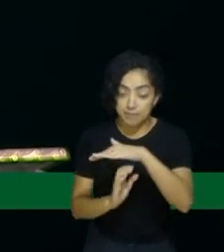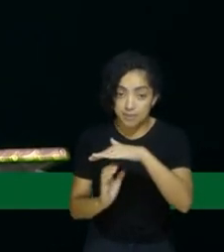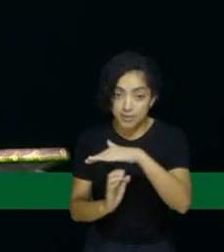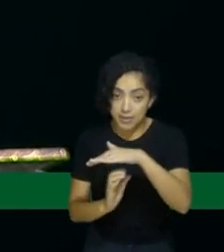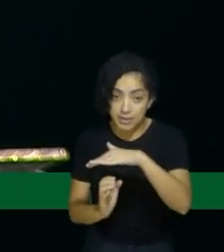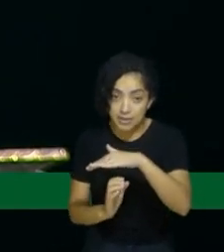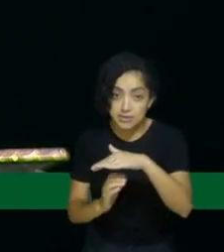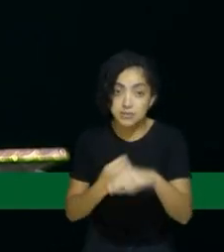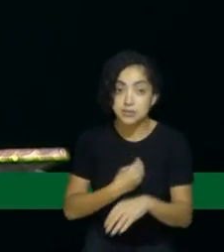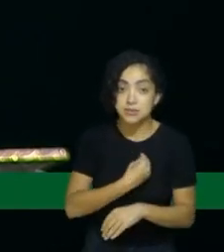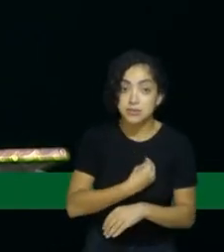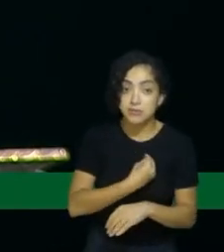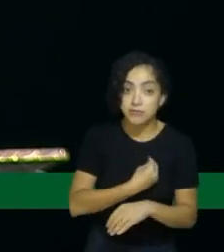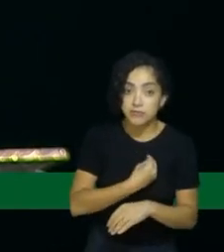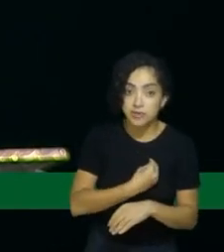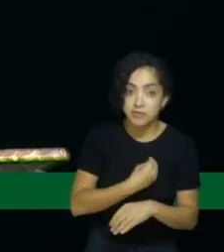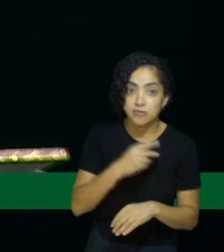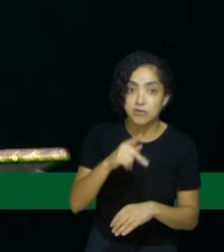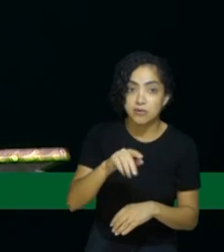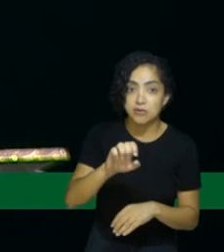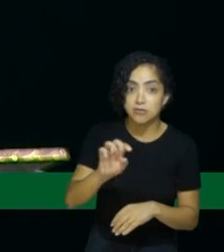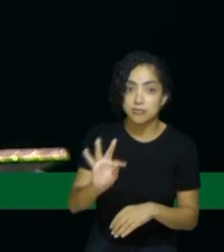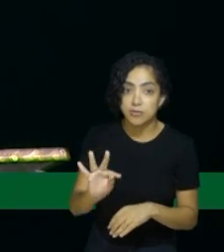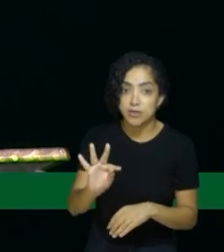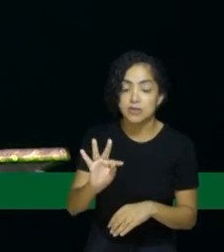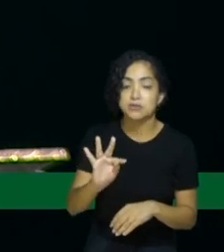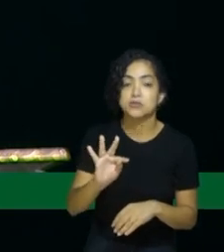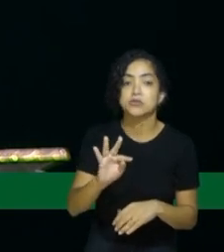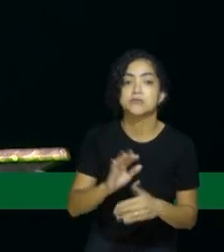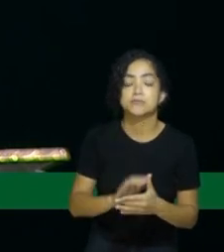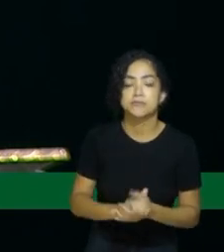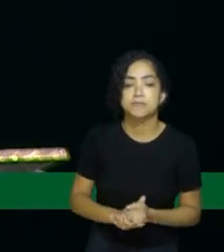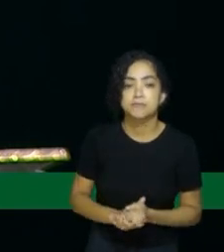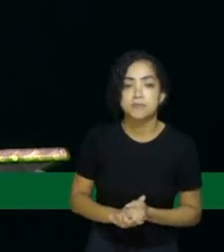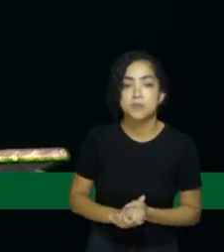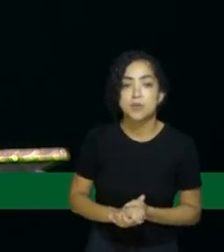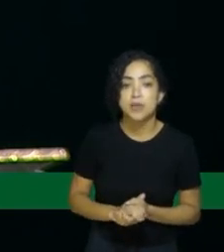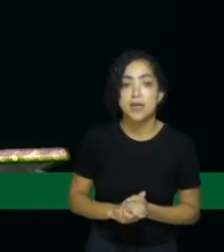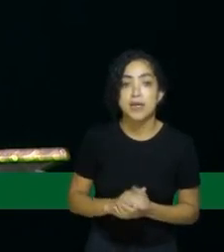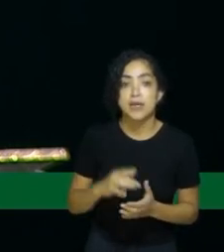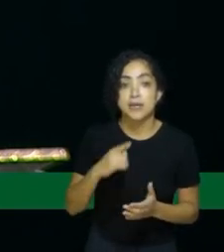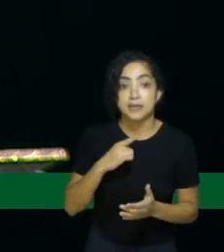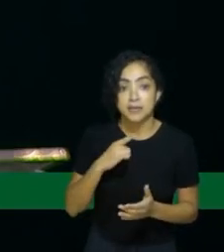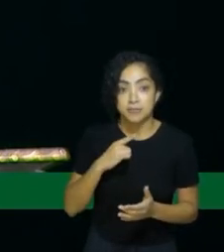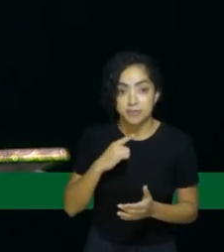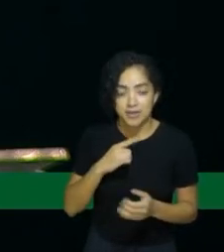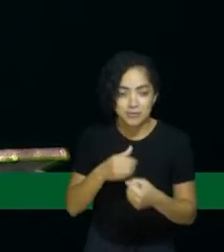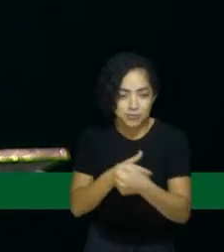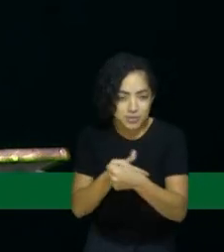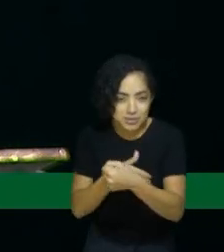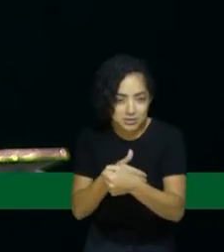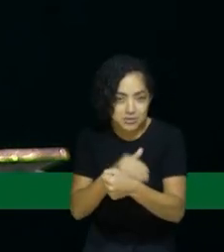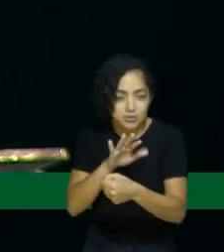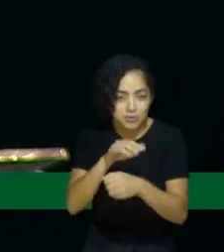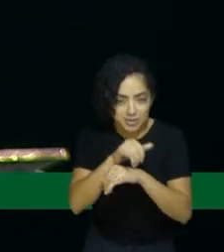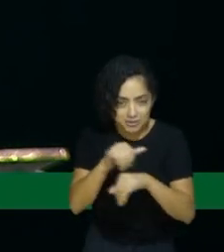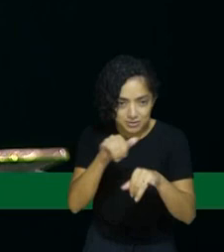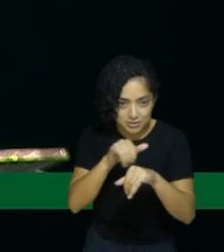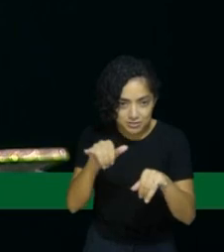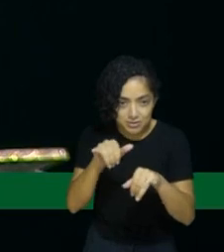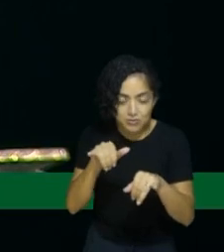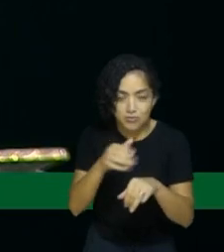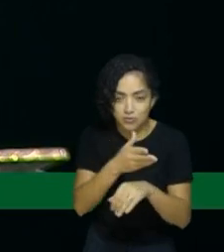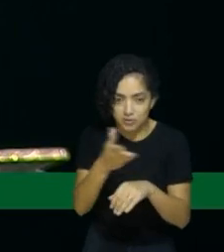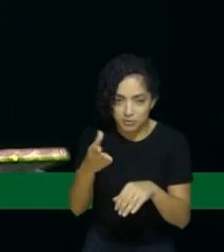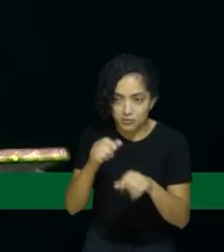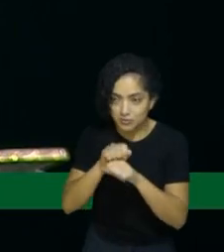vivem do mundo Pet vão ser nucleadas conosco e também era um segredinho mas eu vou contar só para vocês vocês não espalhem por